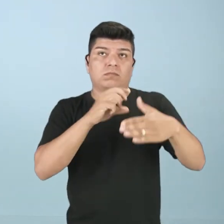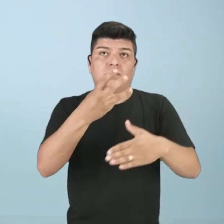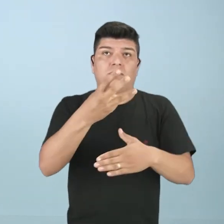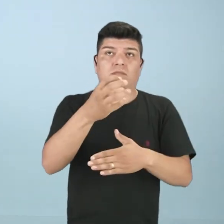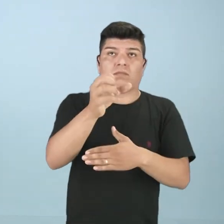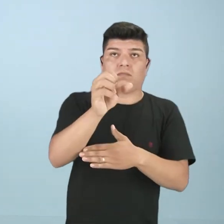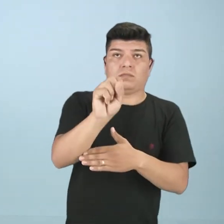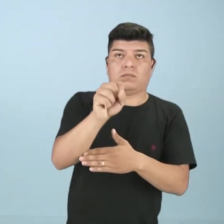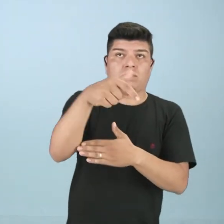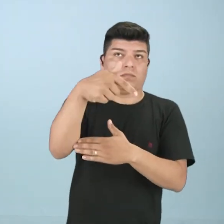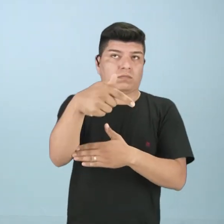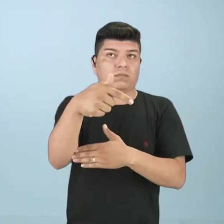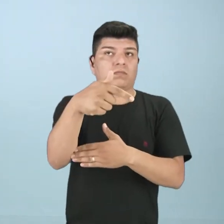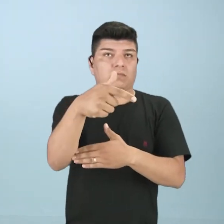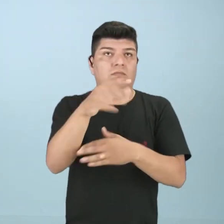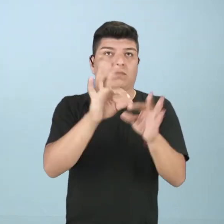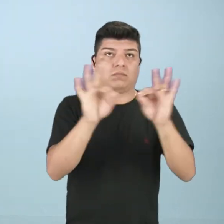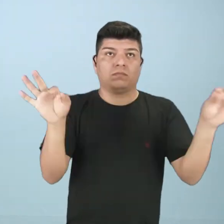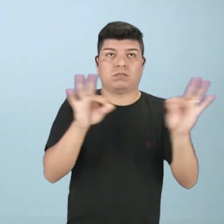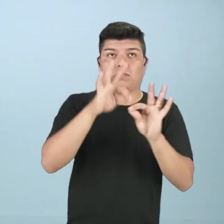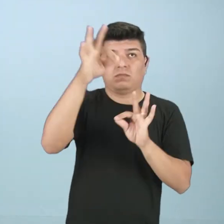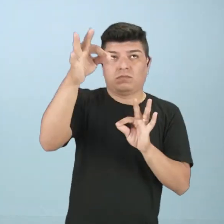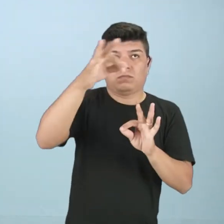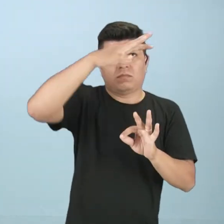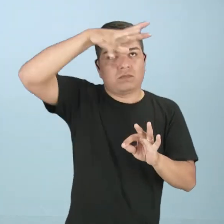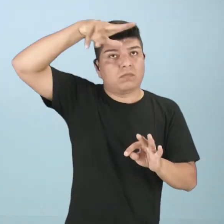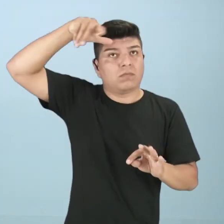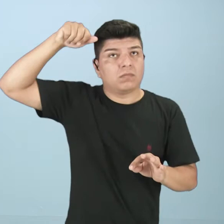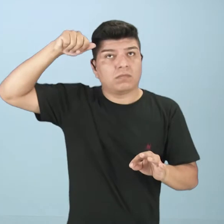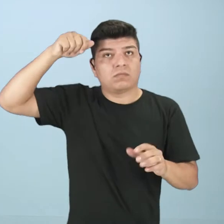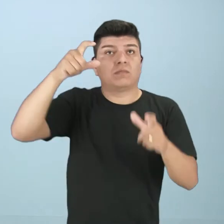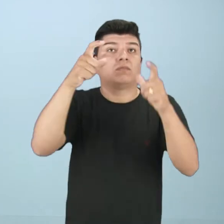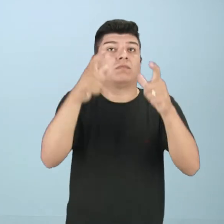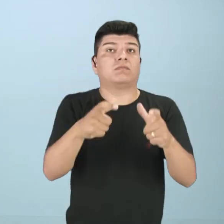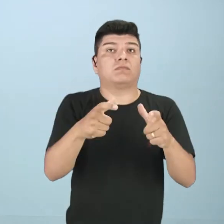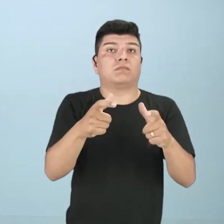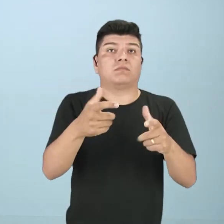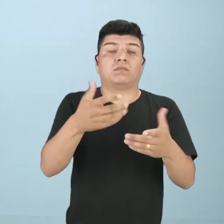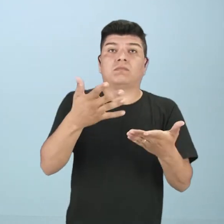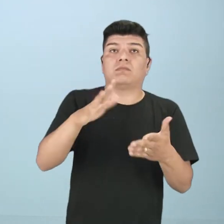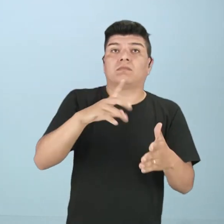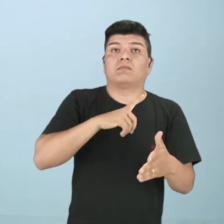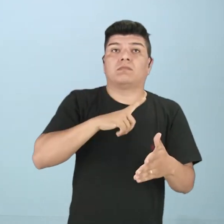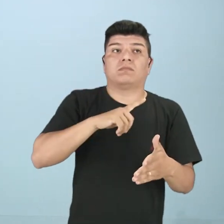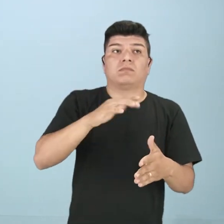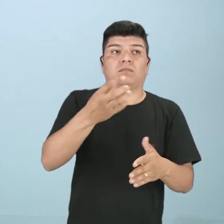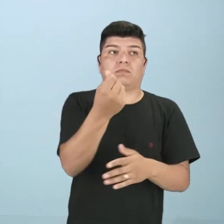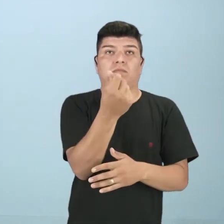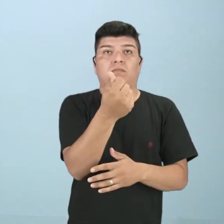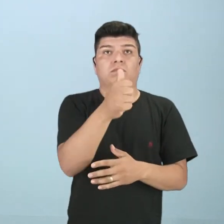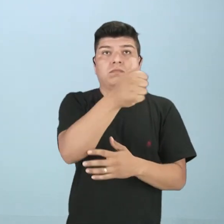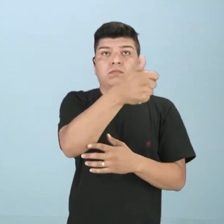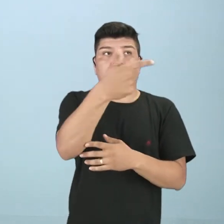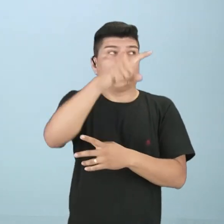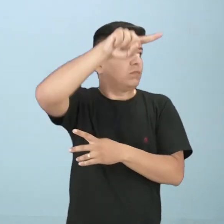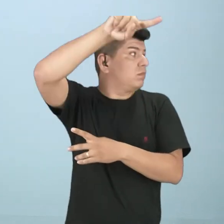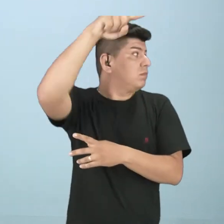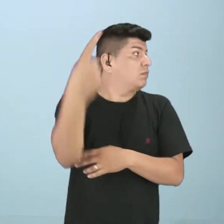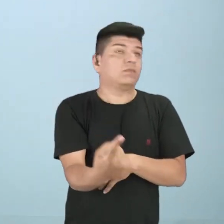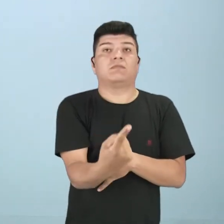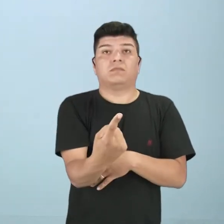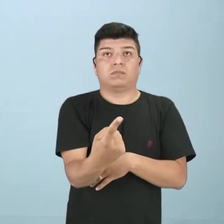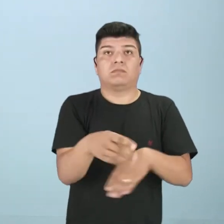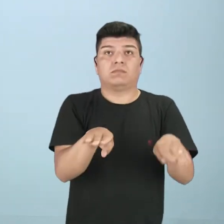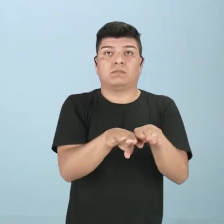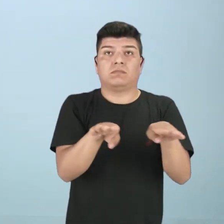participação, né, da questão do reflorestamento, também empresas, né, particulares, né, ou privadas, tanto faz, né,